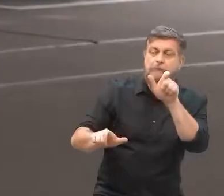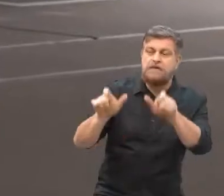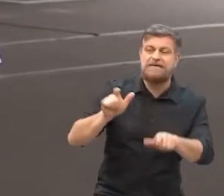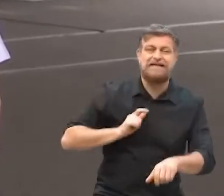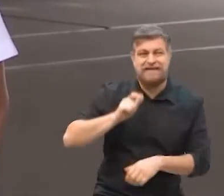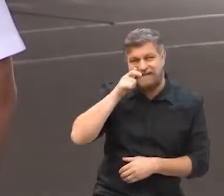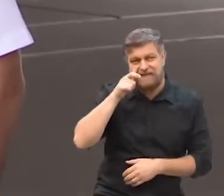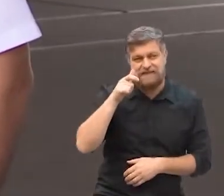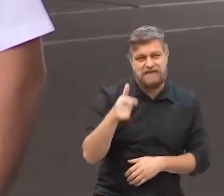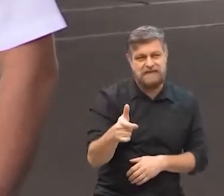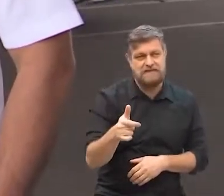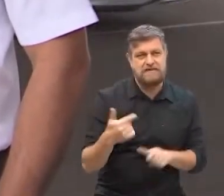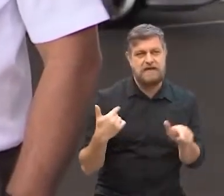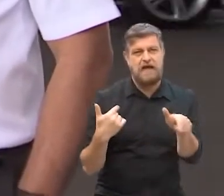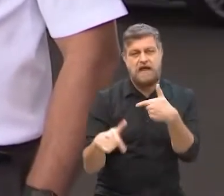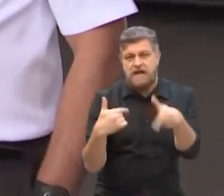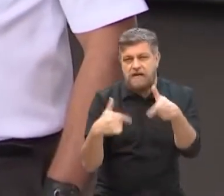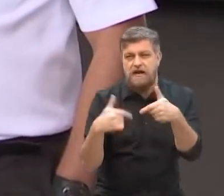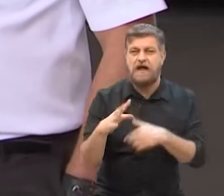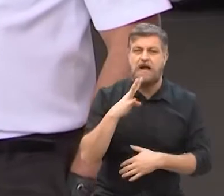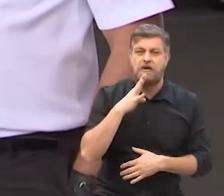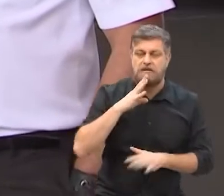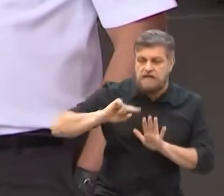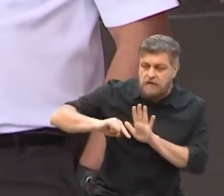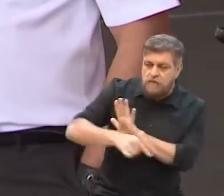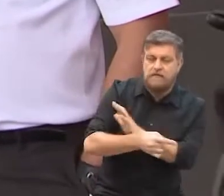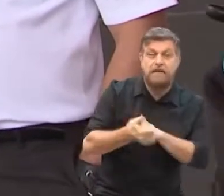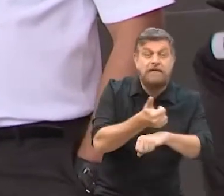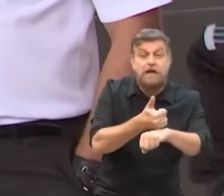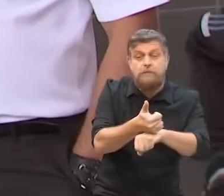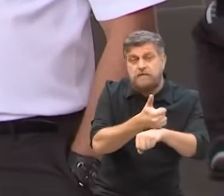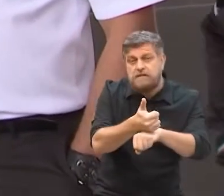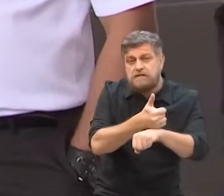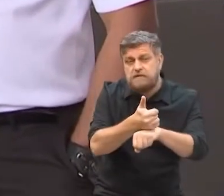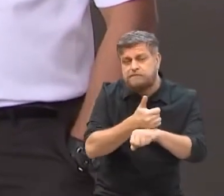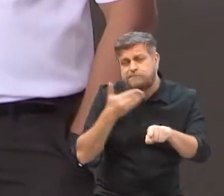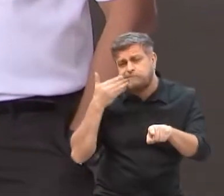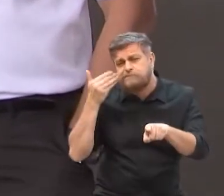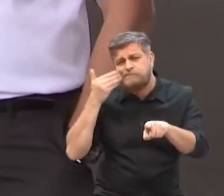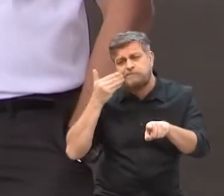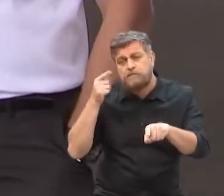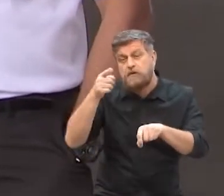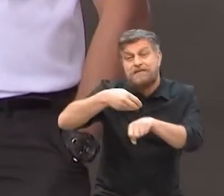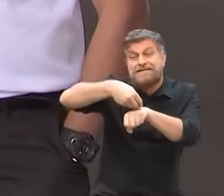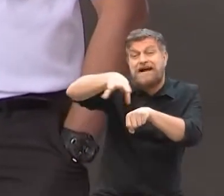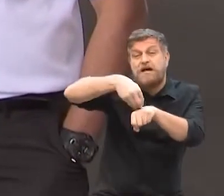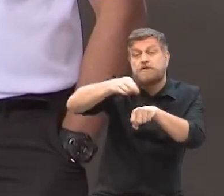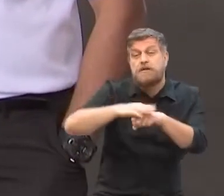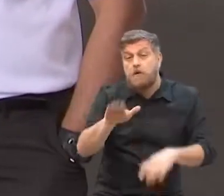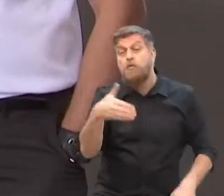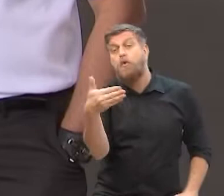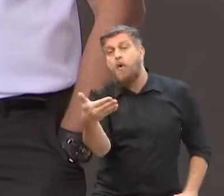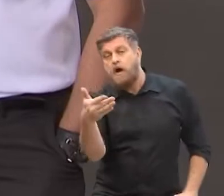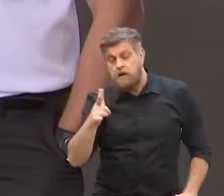que tem interesse em conhecer um pouquinho mais sobre essa profissão, quais as dicas que você passa para o